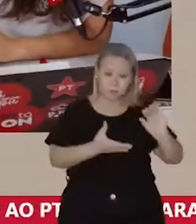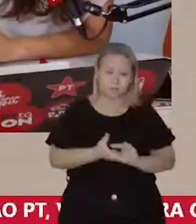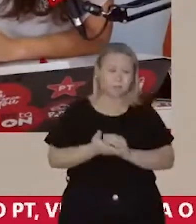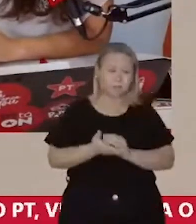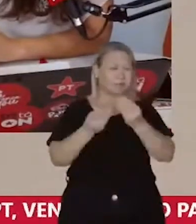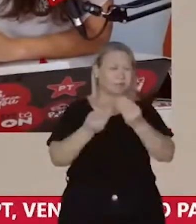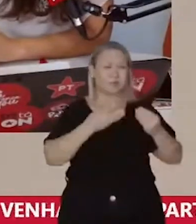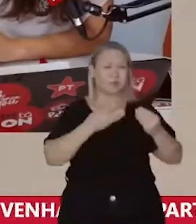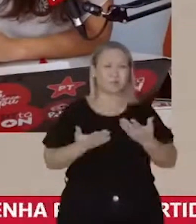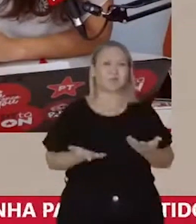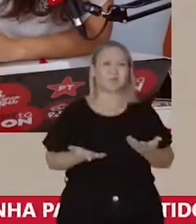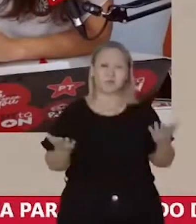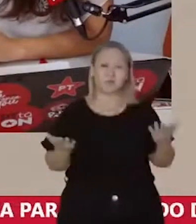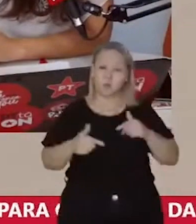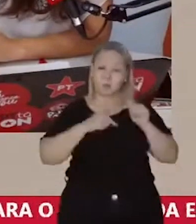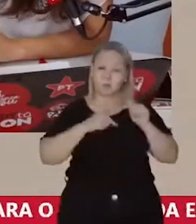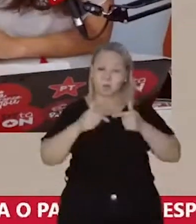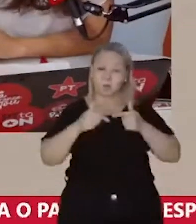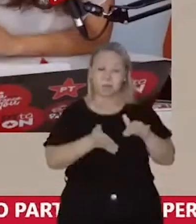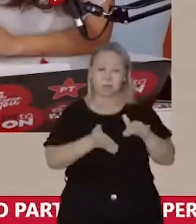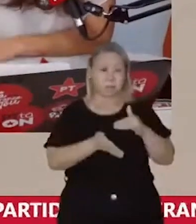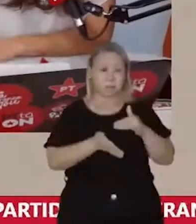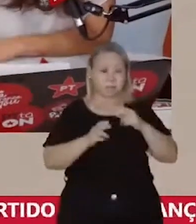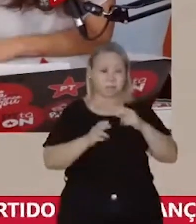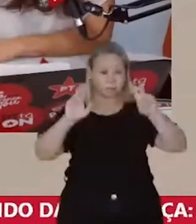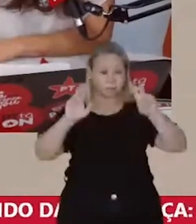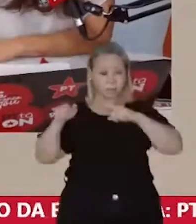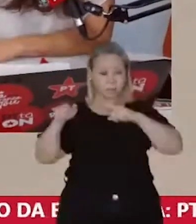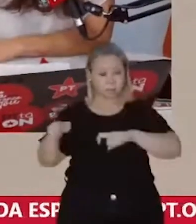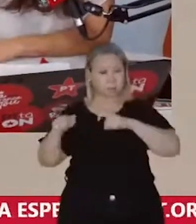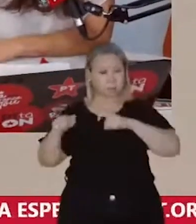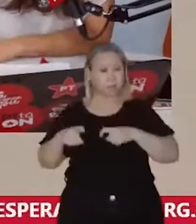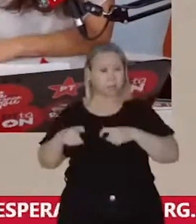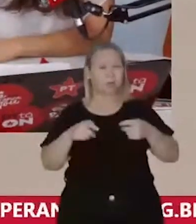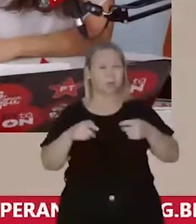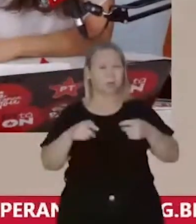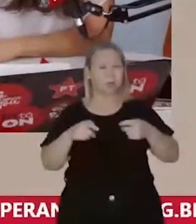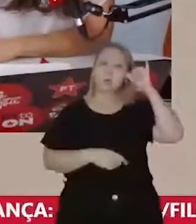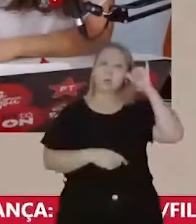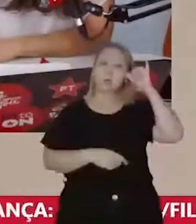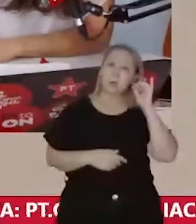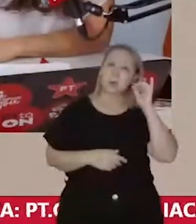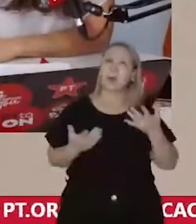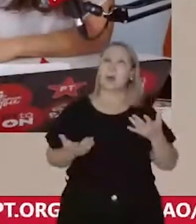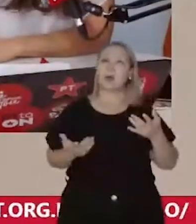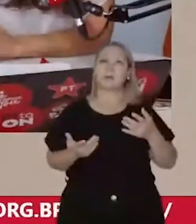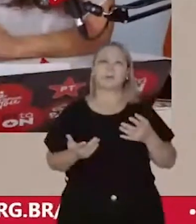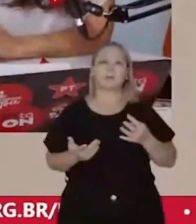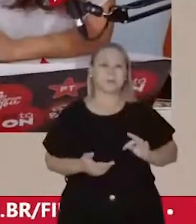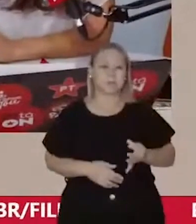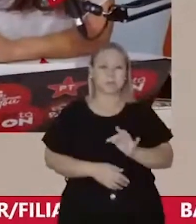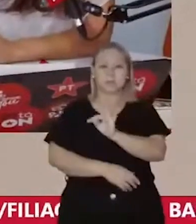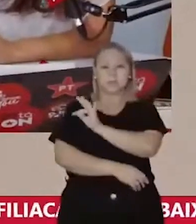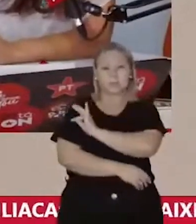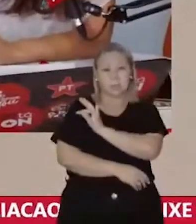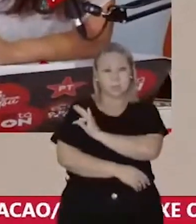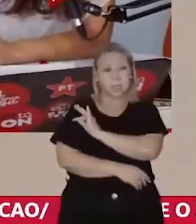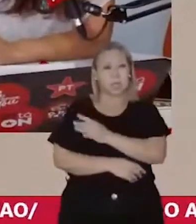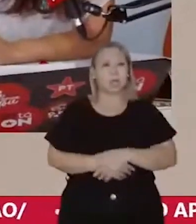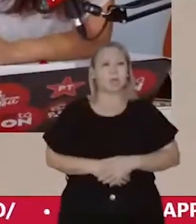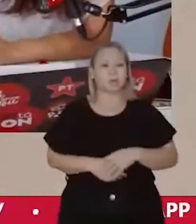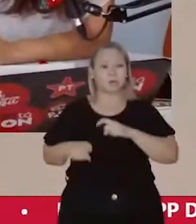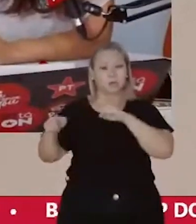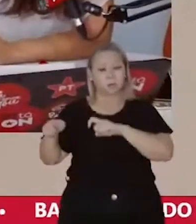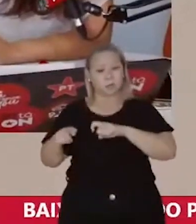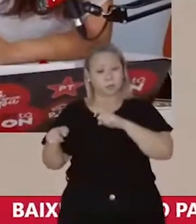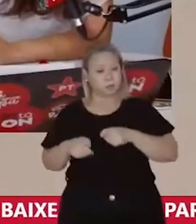trabalhando na Secretaria de Assuntos Agrários, dezenas de trabalhadores, de técnicos, de agrônomos da Embrapa. Nós já